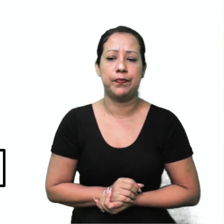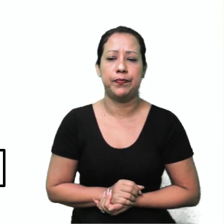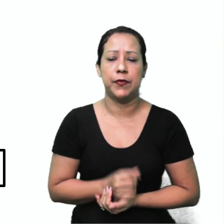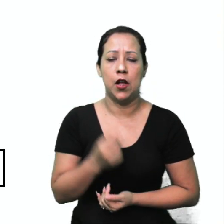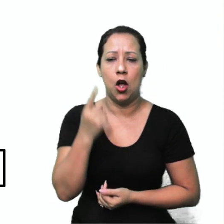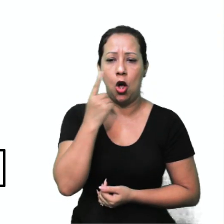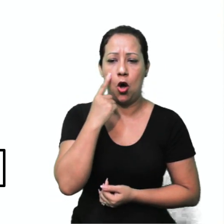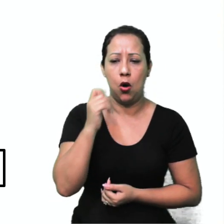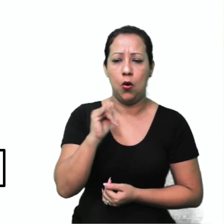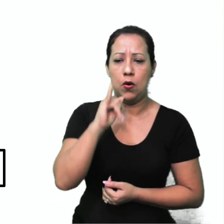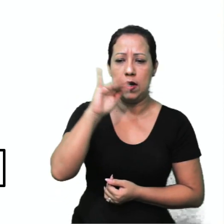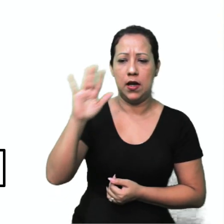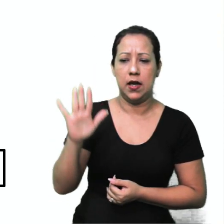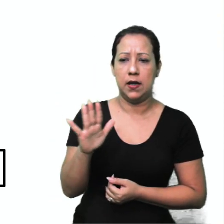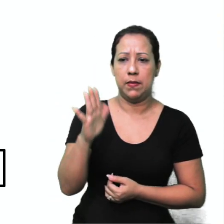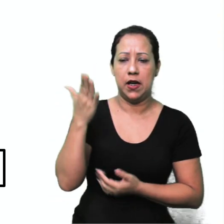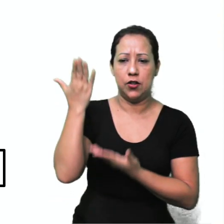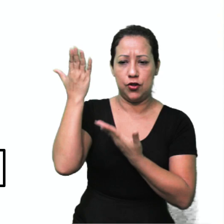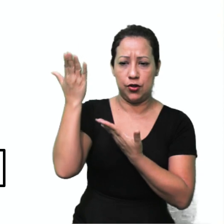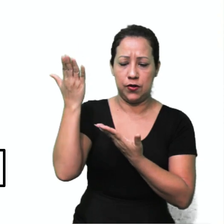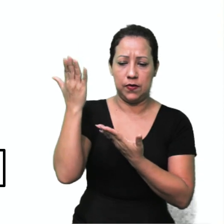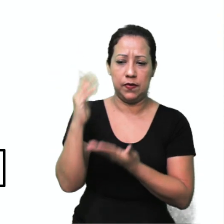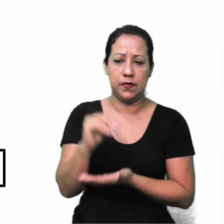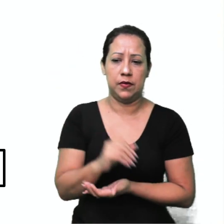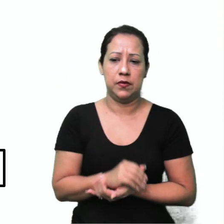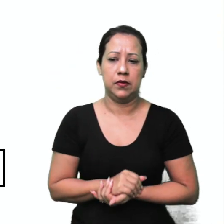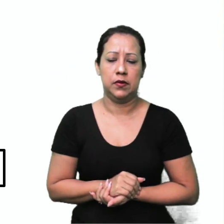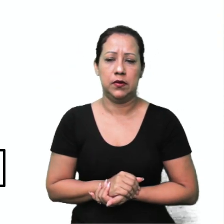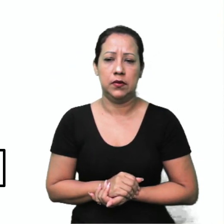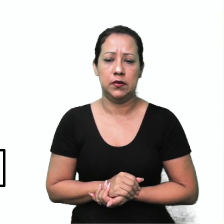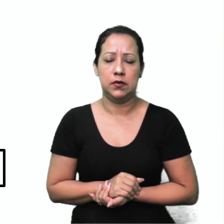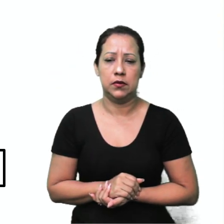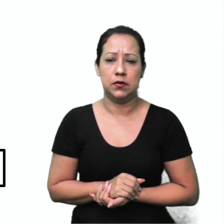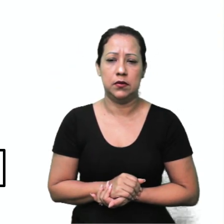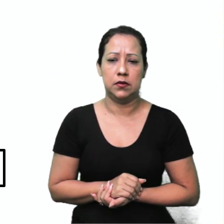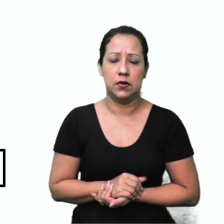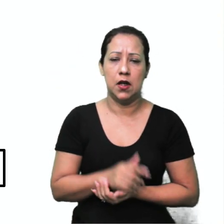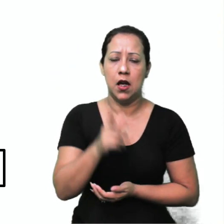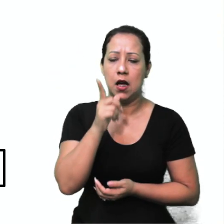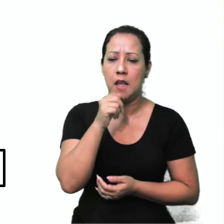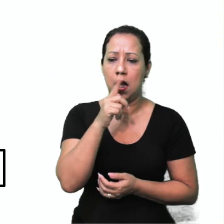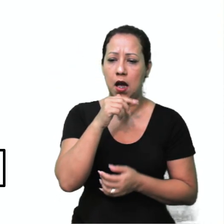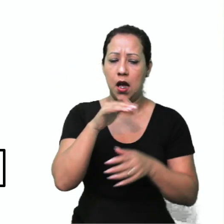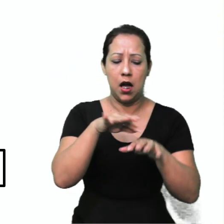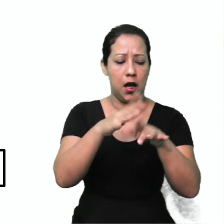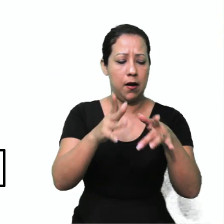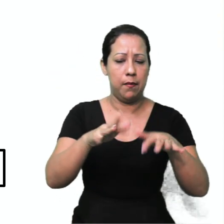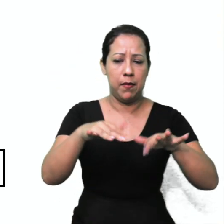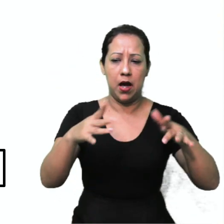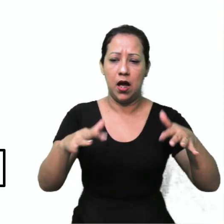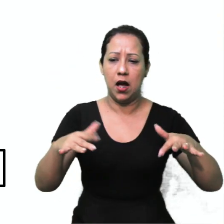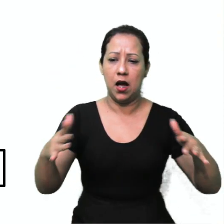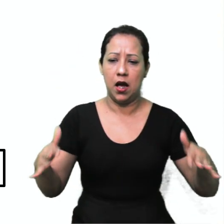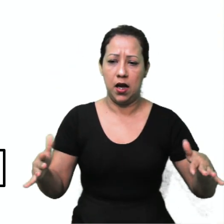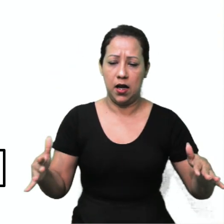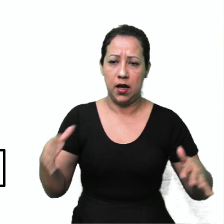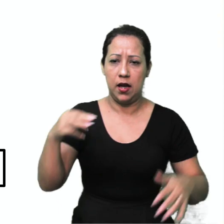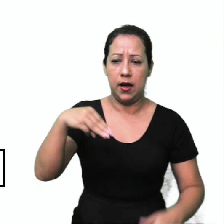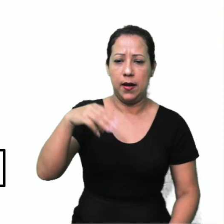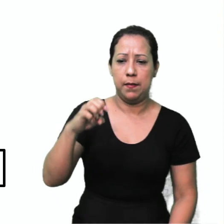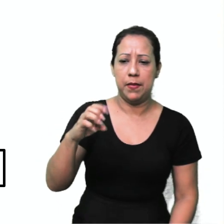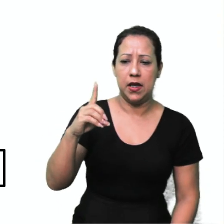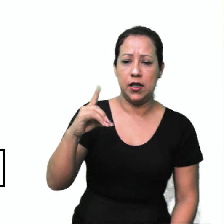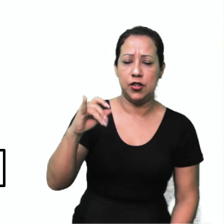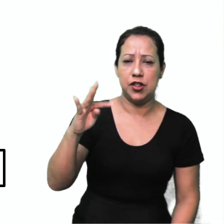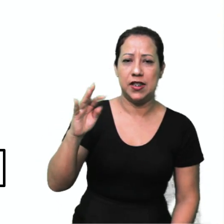Olha essa imagem, tá? Mar Mediterrâneo. Aí dá para cantar